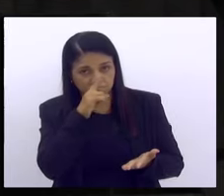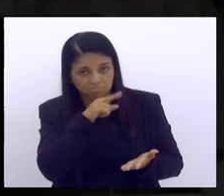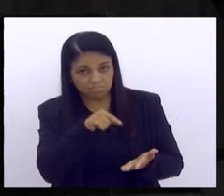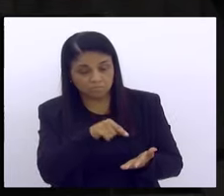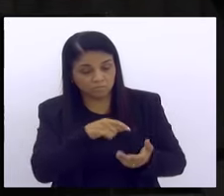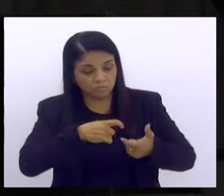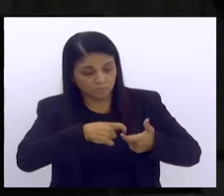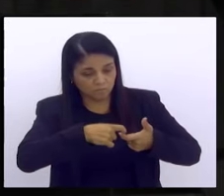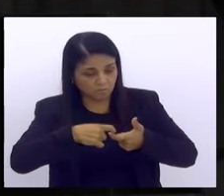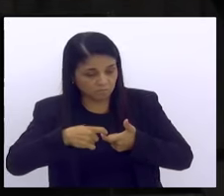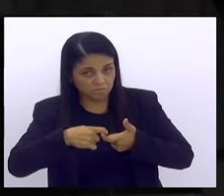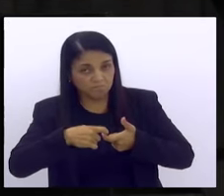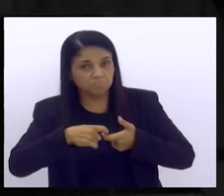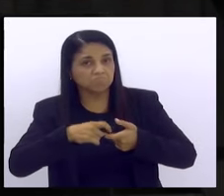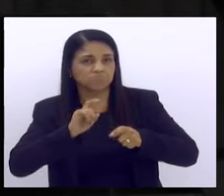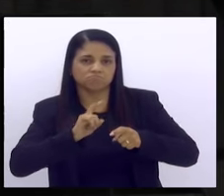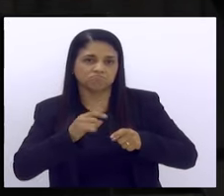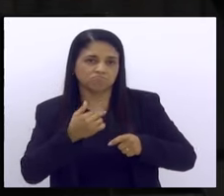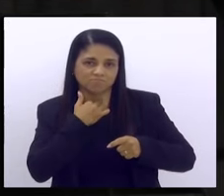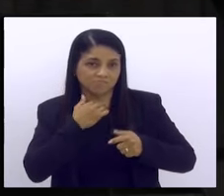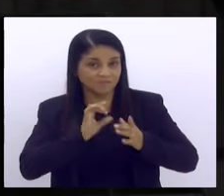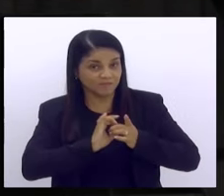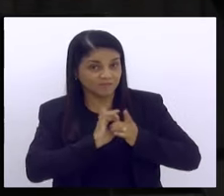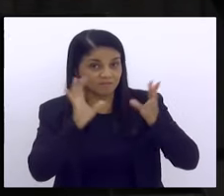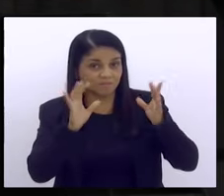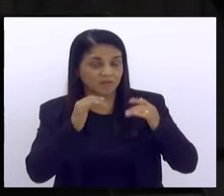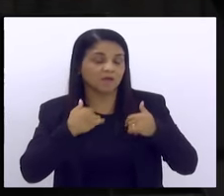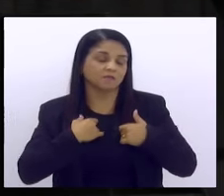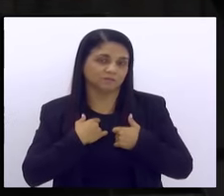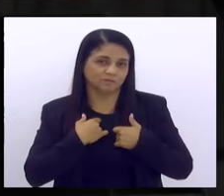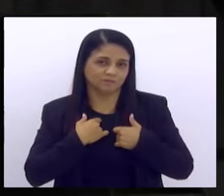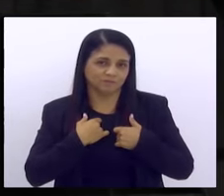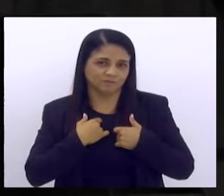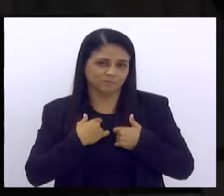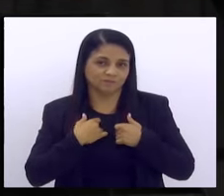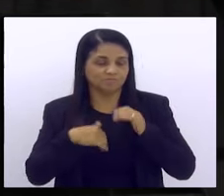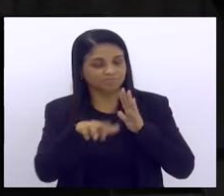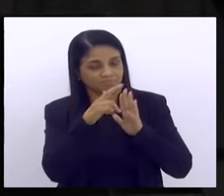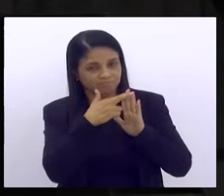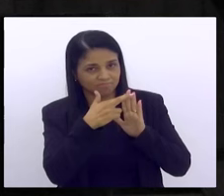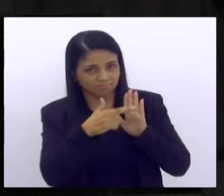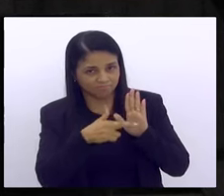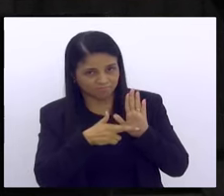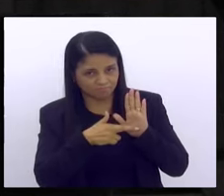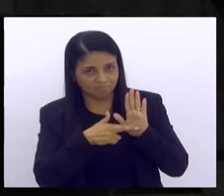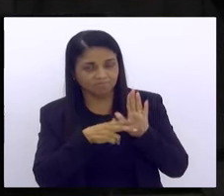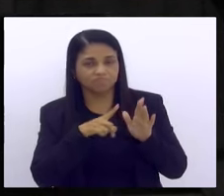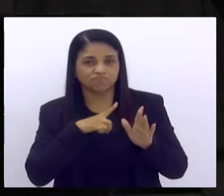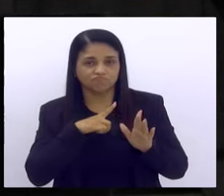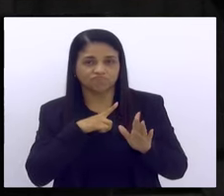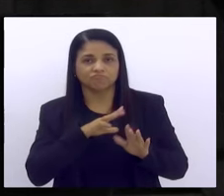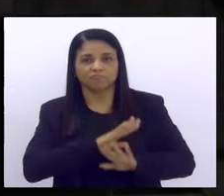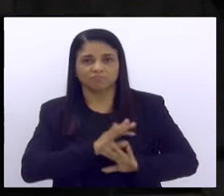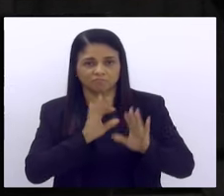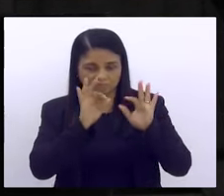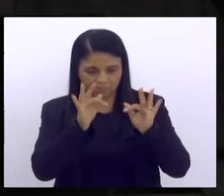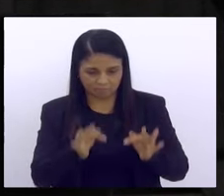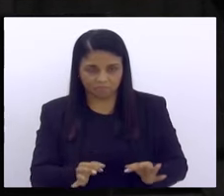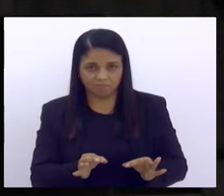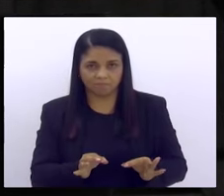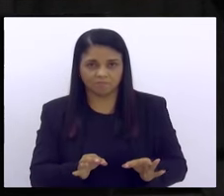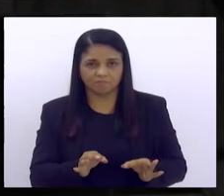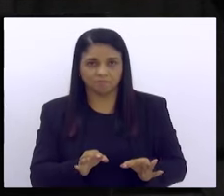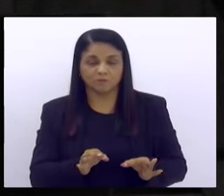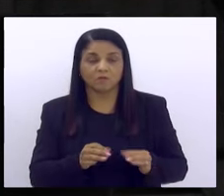será liberado, tão logo seja regularizada a situação, ou seja,